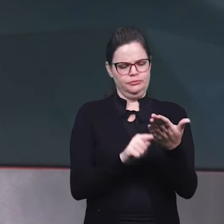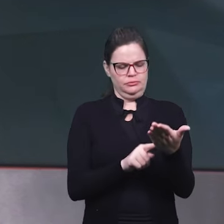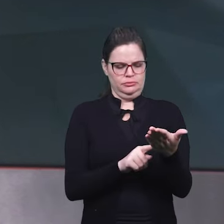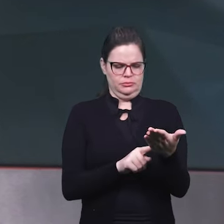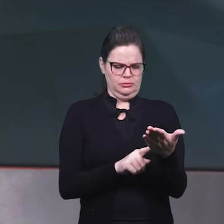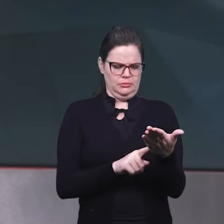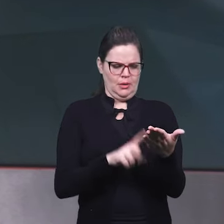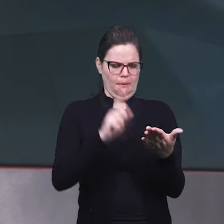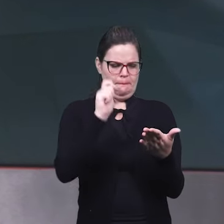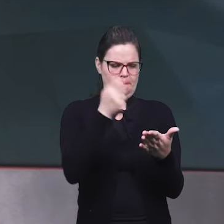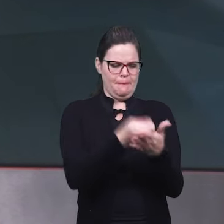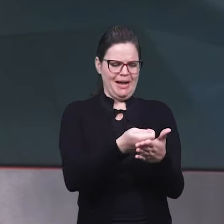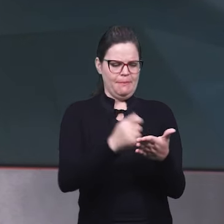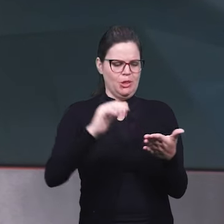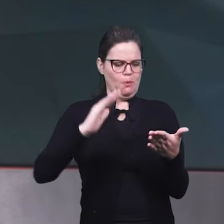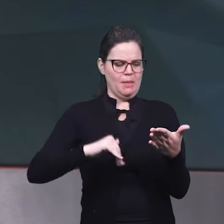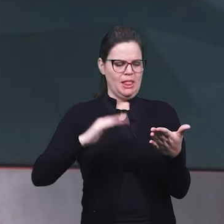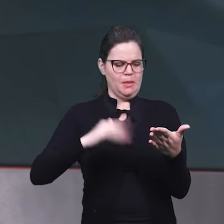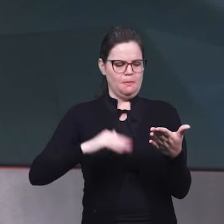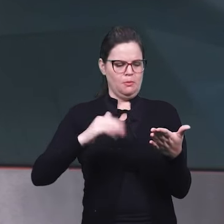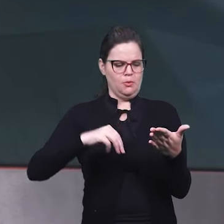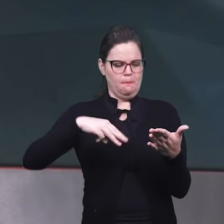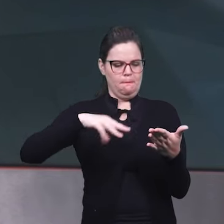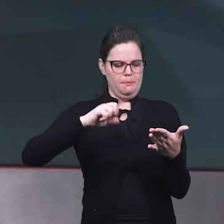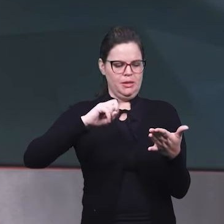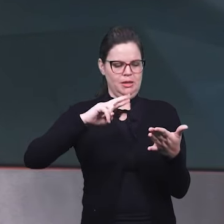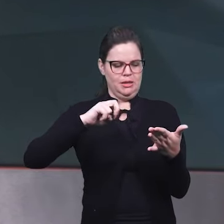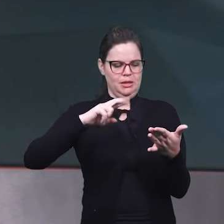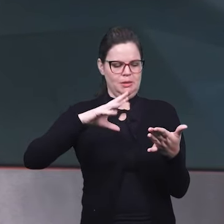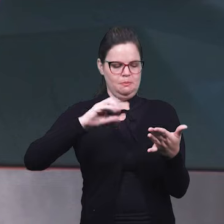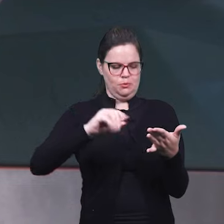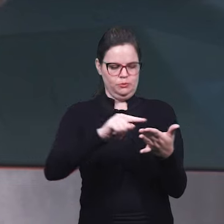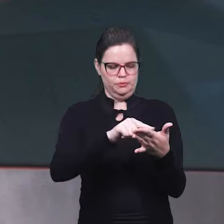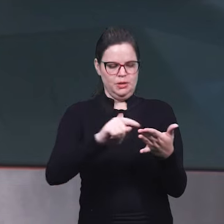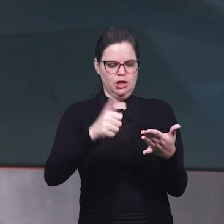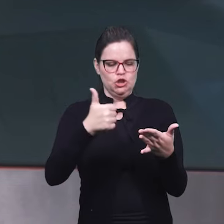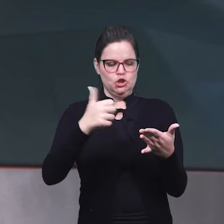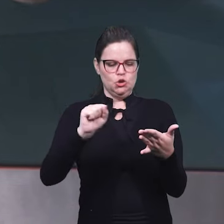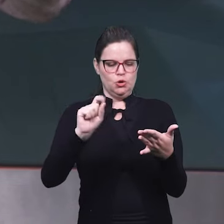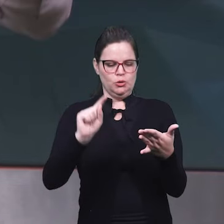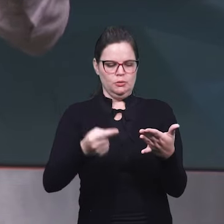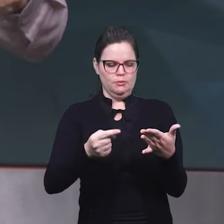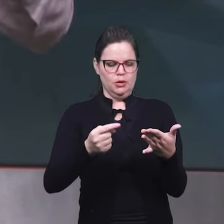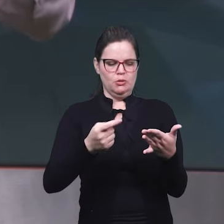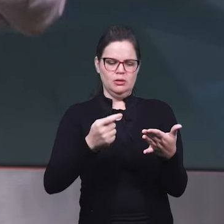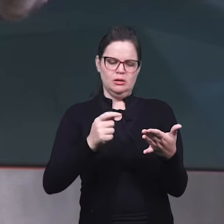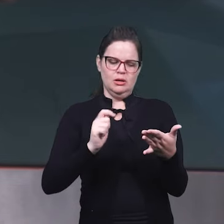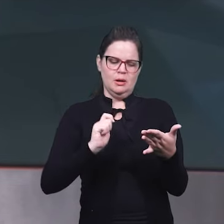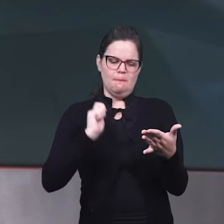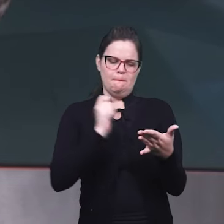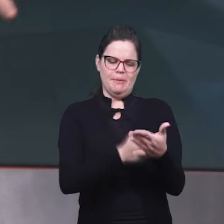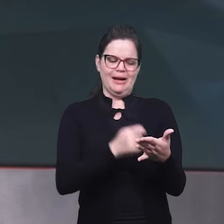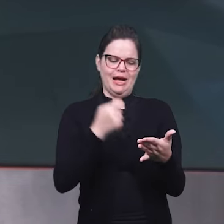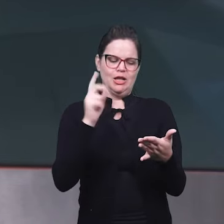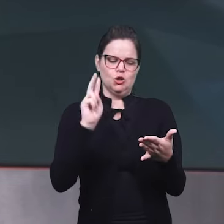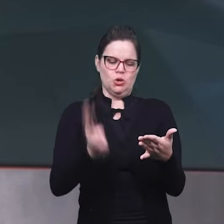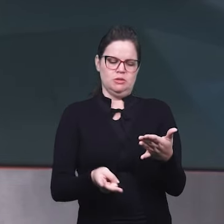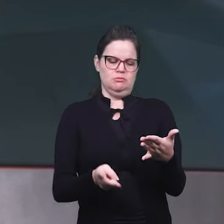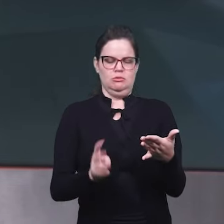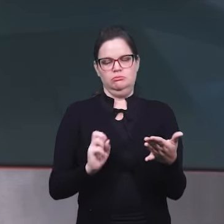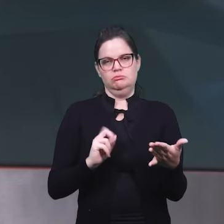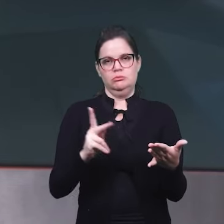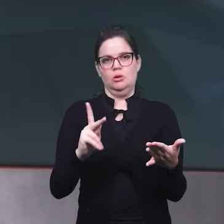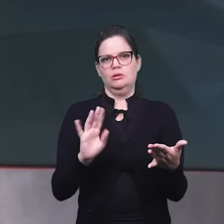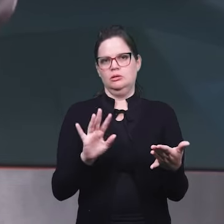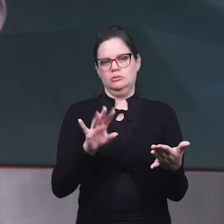assim, pagamento mínimo. Vamos imaginar, de 18 mil está lá, pagamento mínimo 2.400,